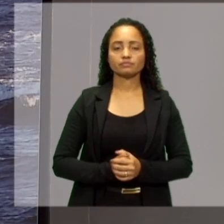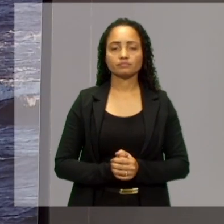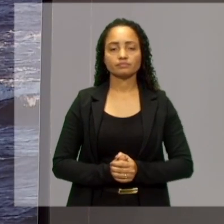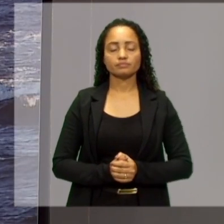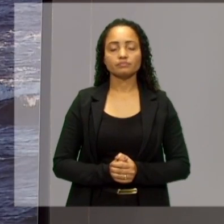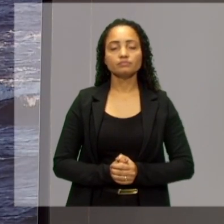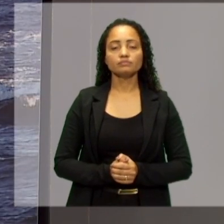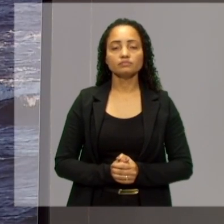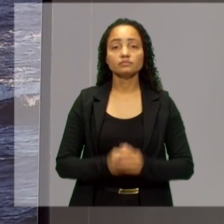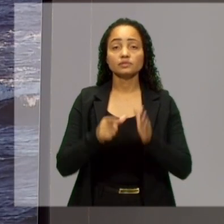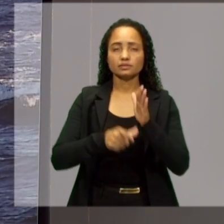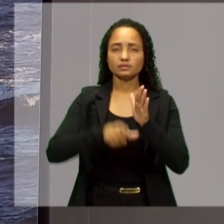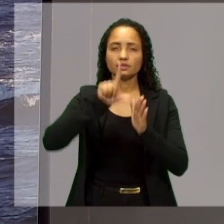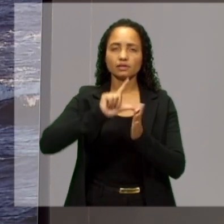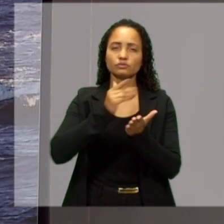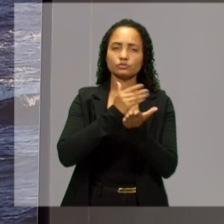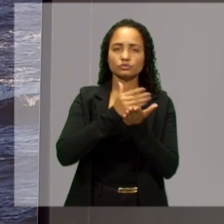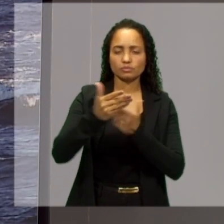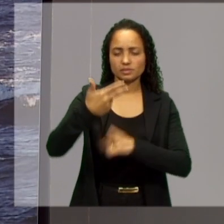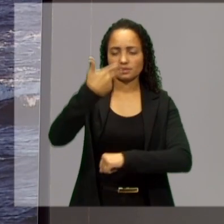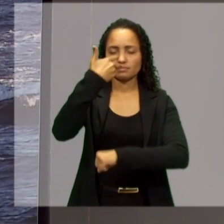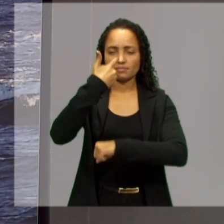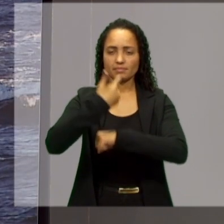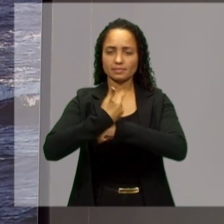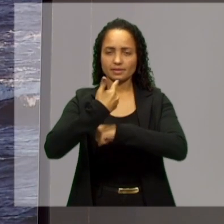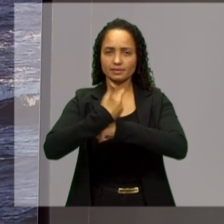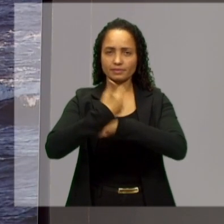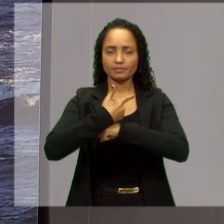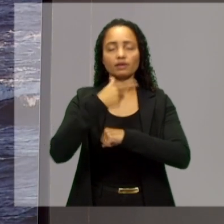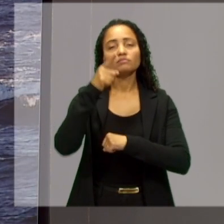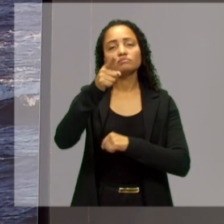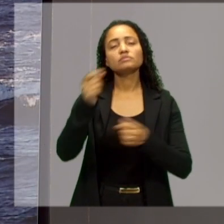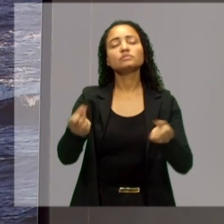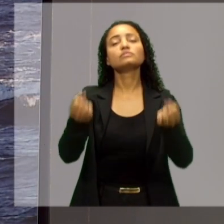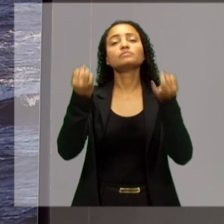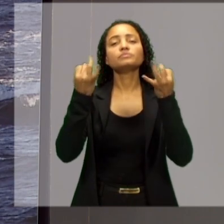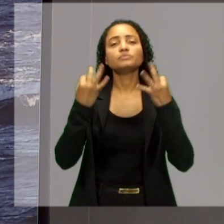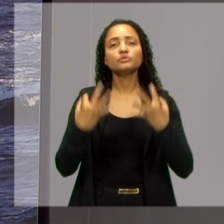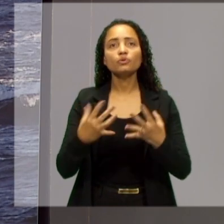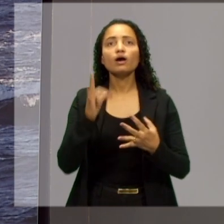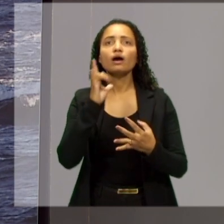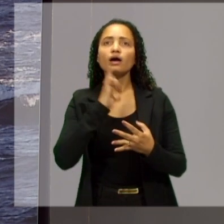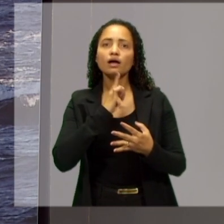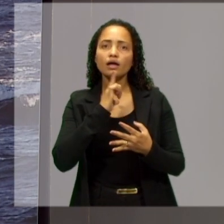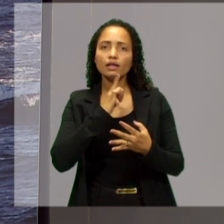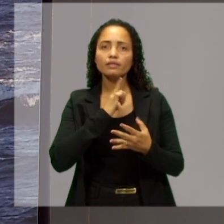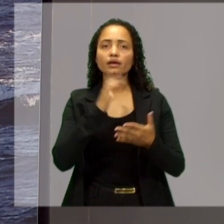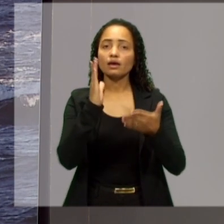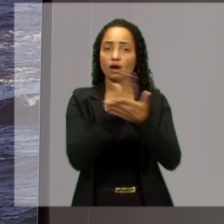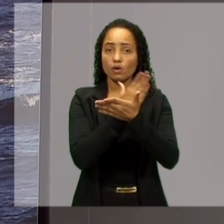gente começar a gravar, o senhor até citou que tem alguns casos em que,